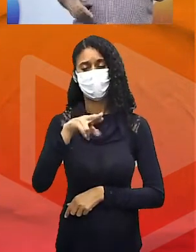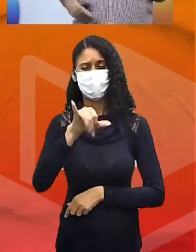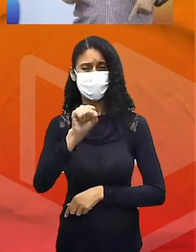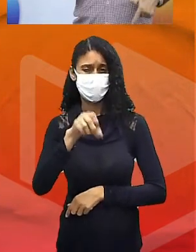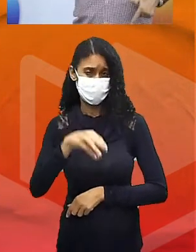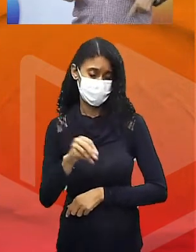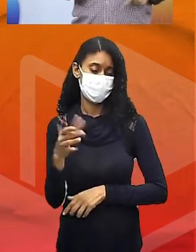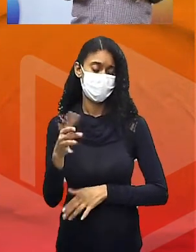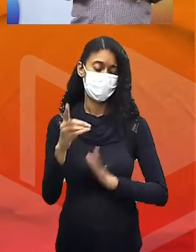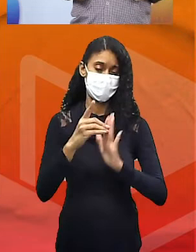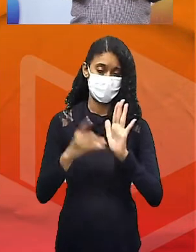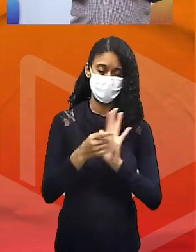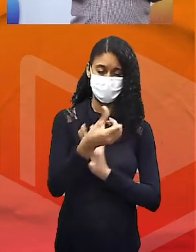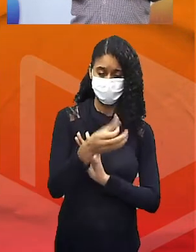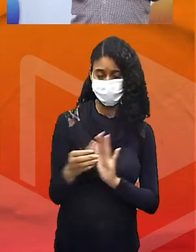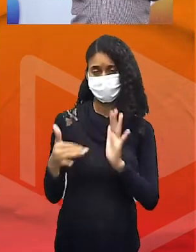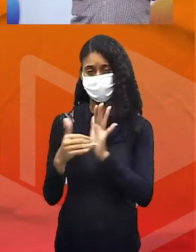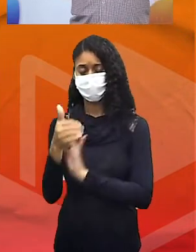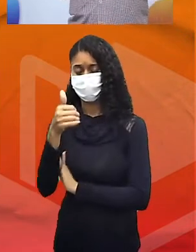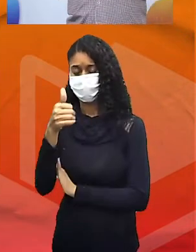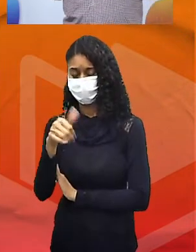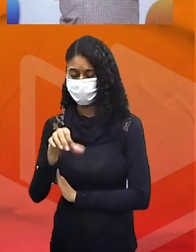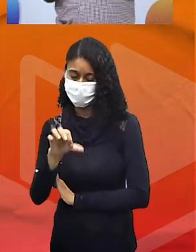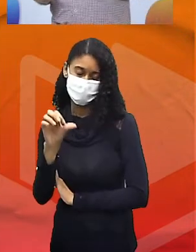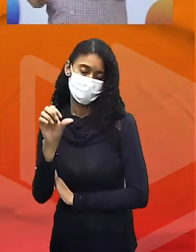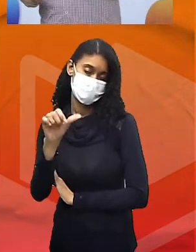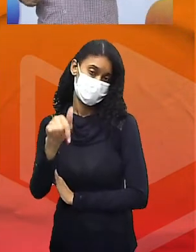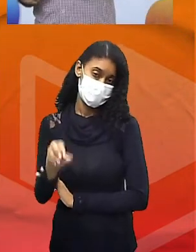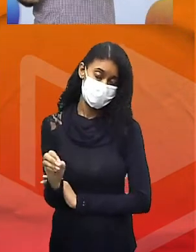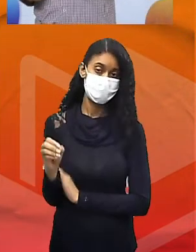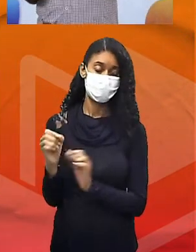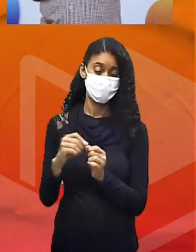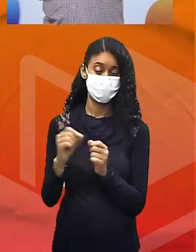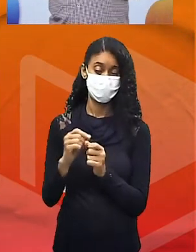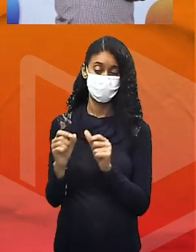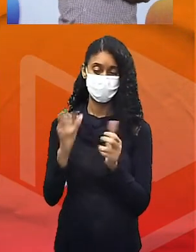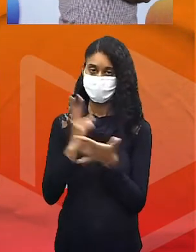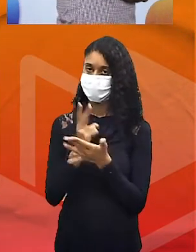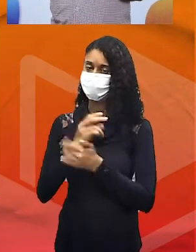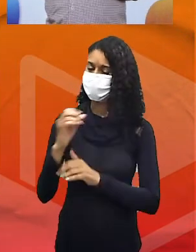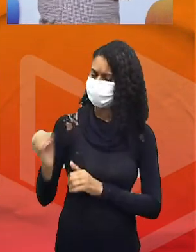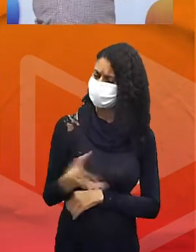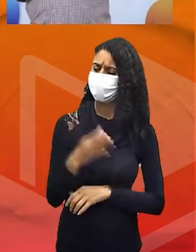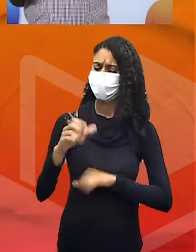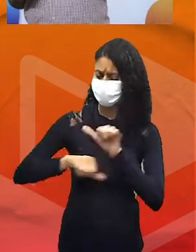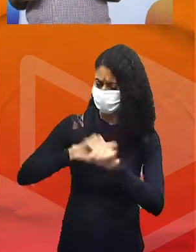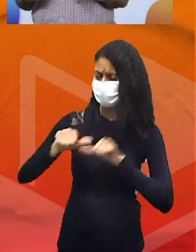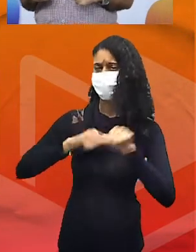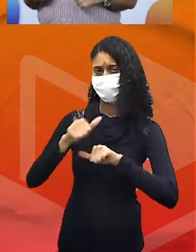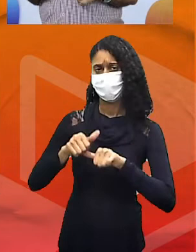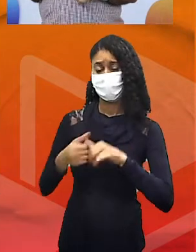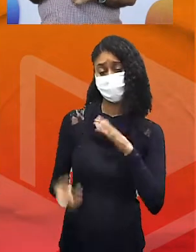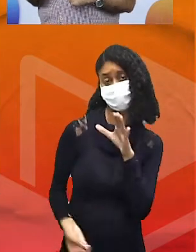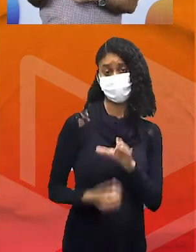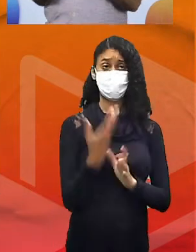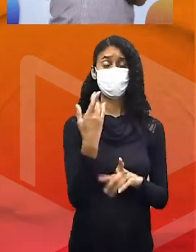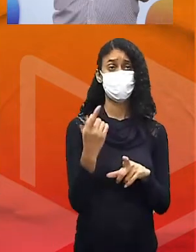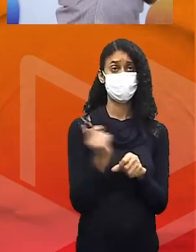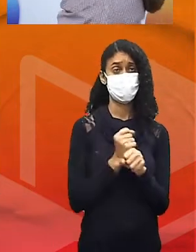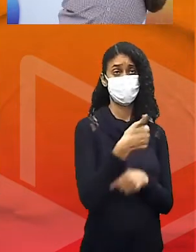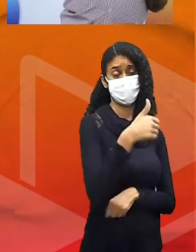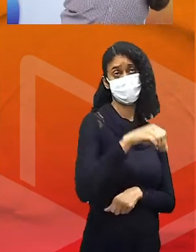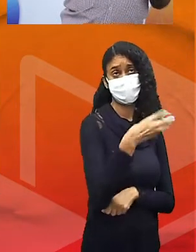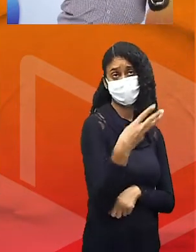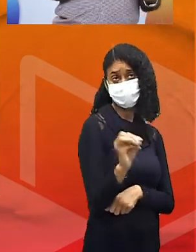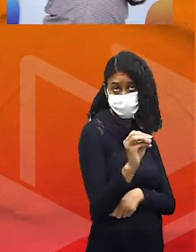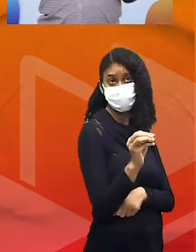na década de 70 e tal, e ele se atualiza, né? O Drummond não foi aquele cara que surgiu em